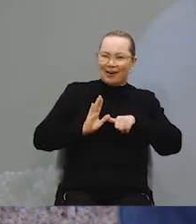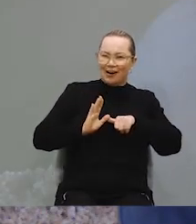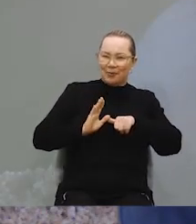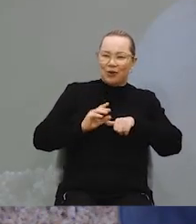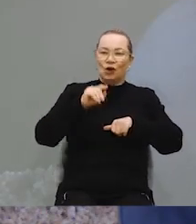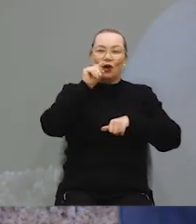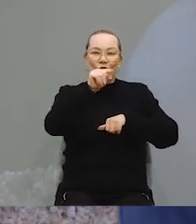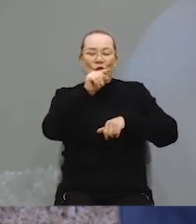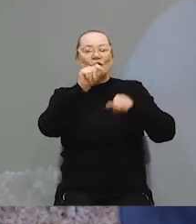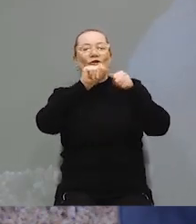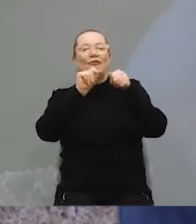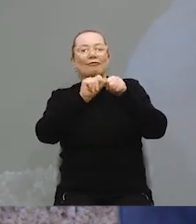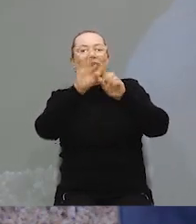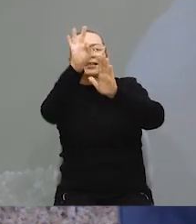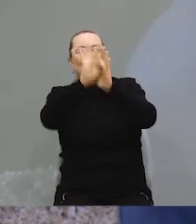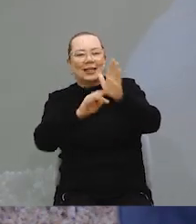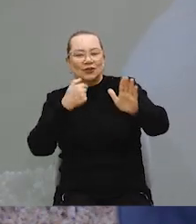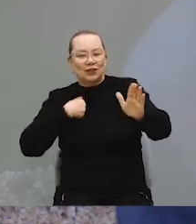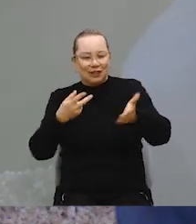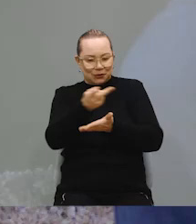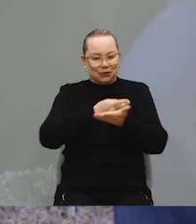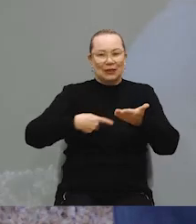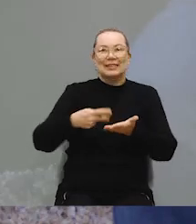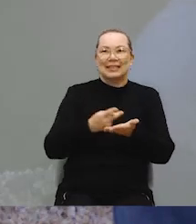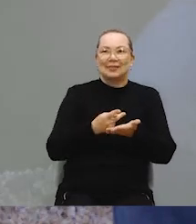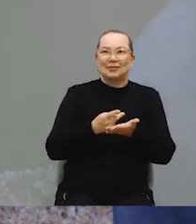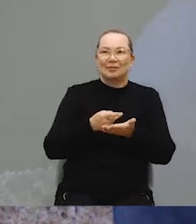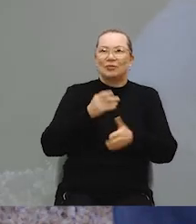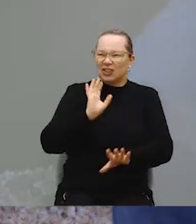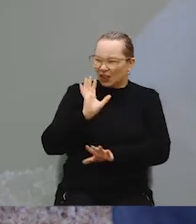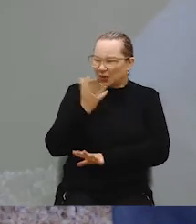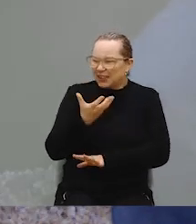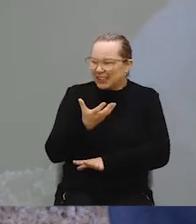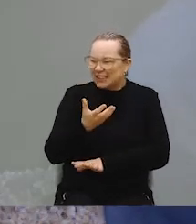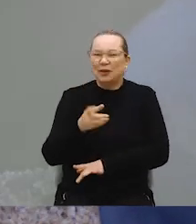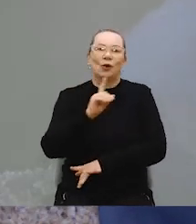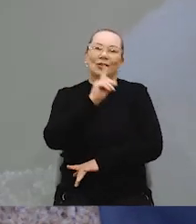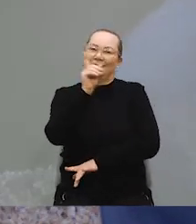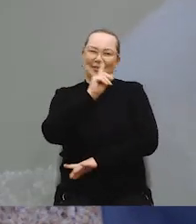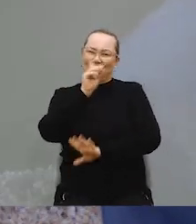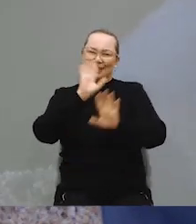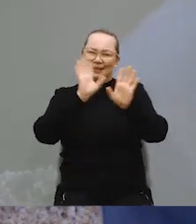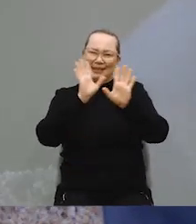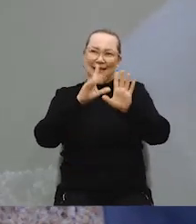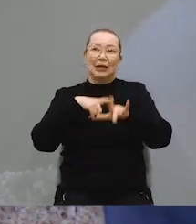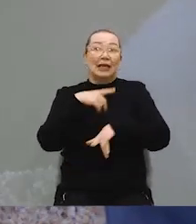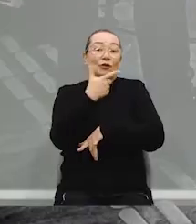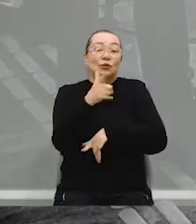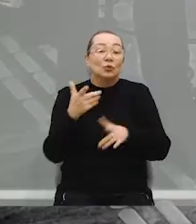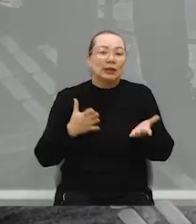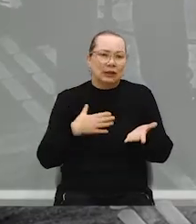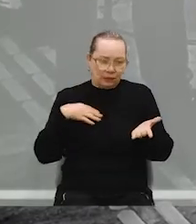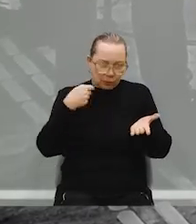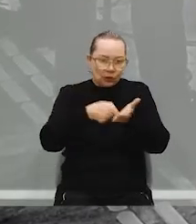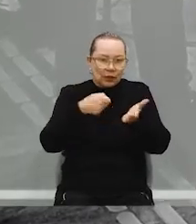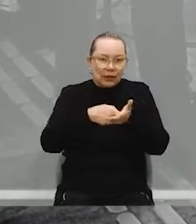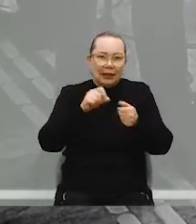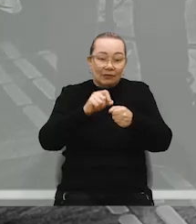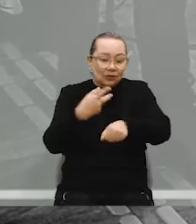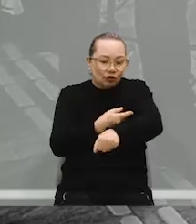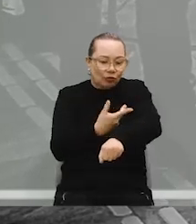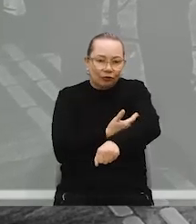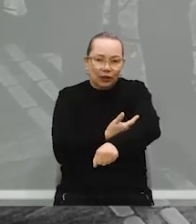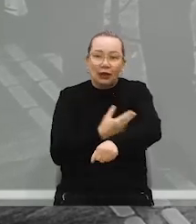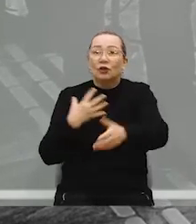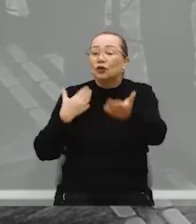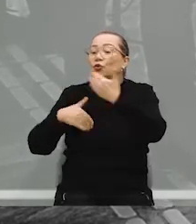faz o texto e eu faço a ilustração. E aconteceu isso na prática? Não. Só na brincadeira. Não tem como. Eu tentei fazer uma ovelha uma vez,